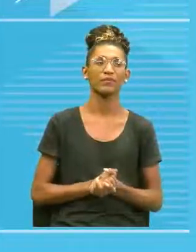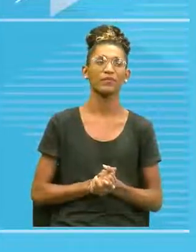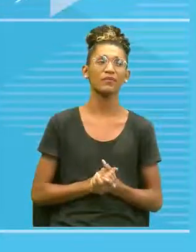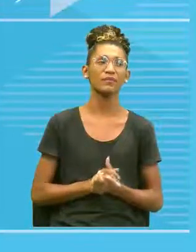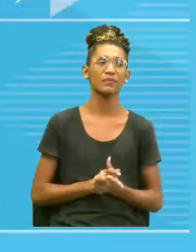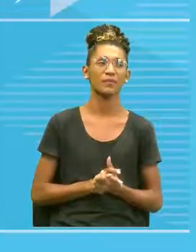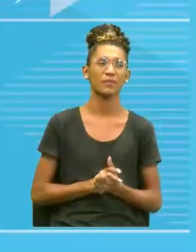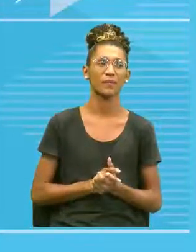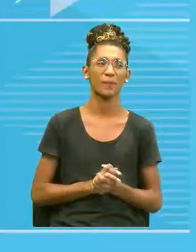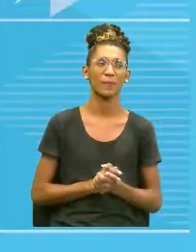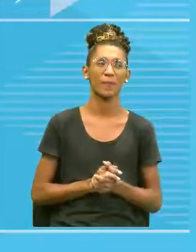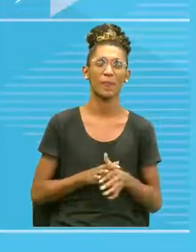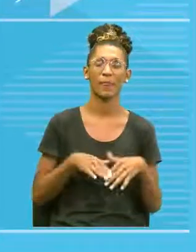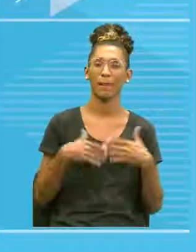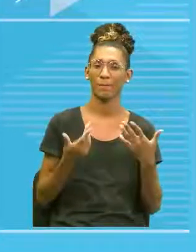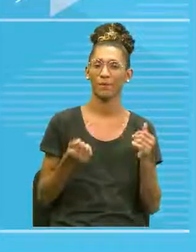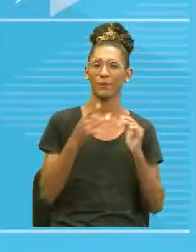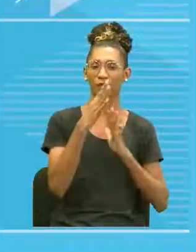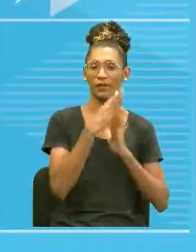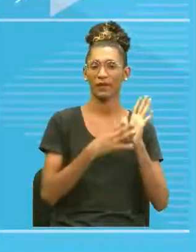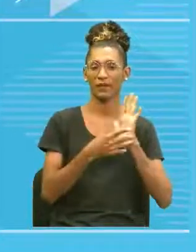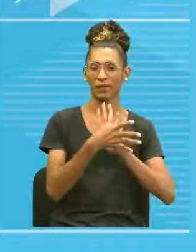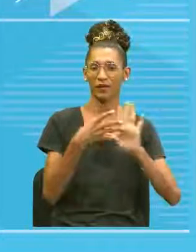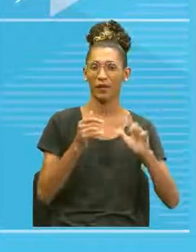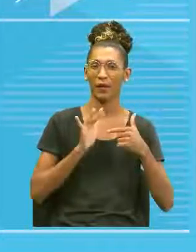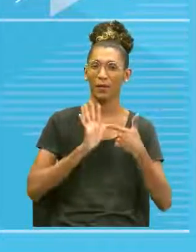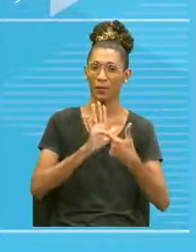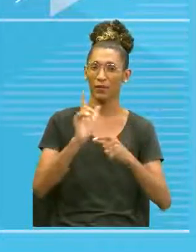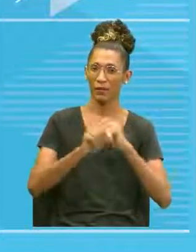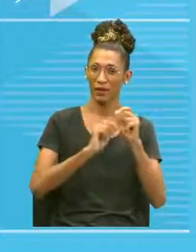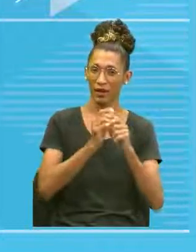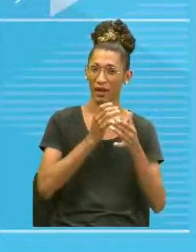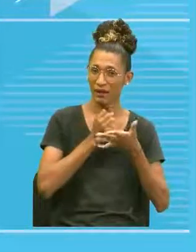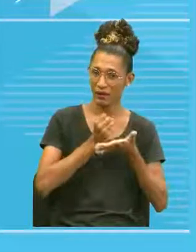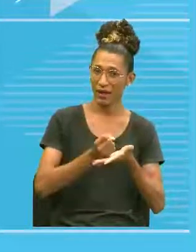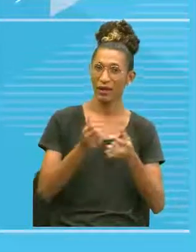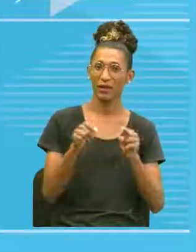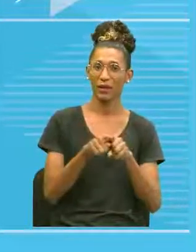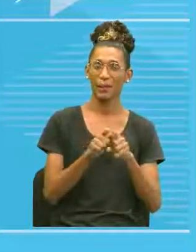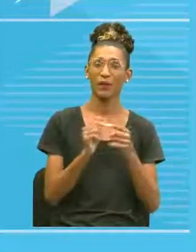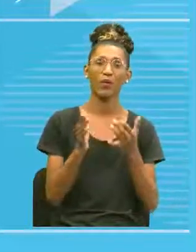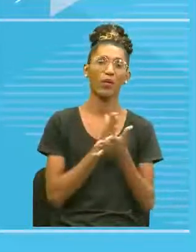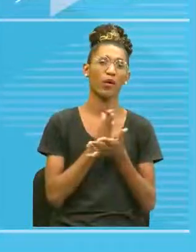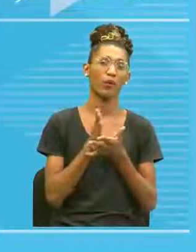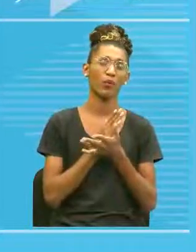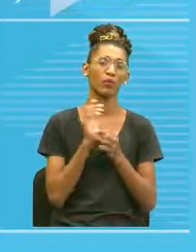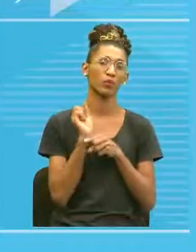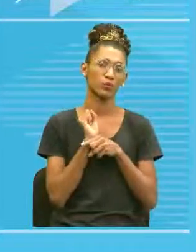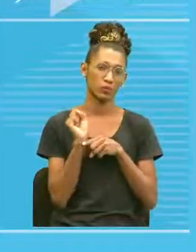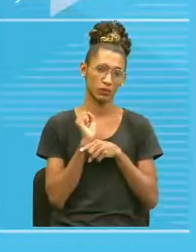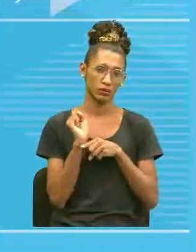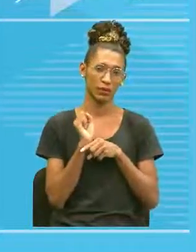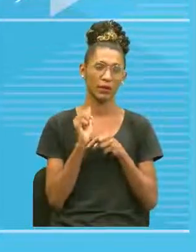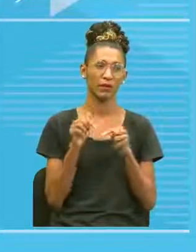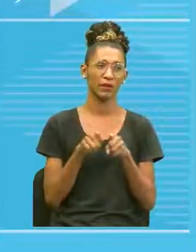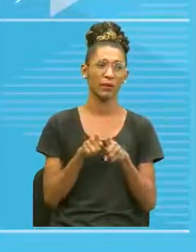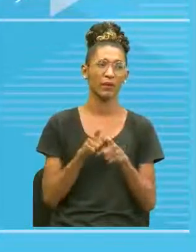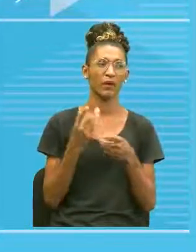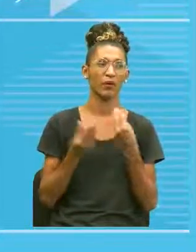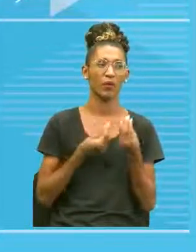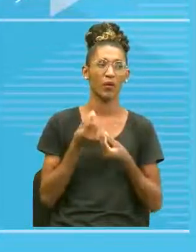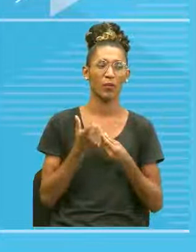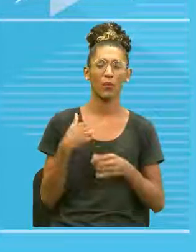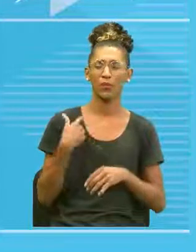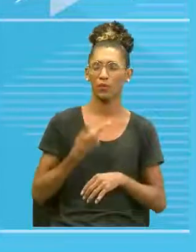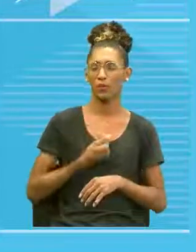e o quadro abaixo vai nos ajudar a montar frases com vários sujeitos tá a